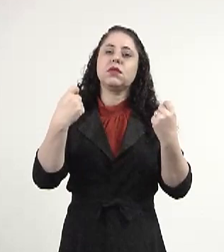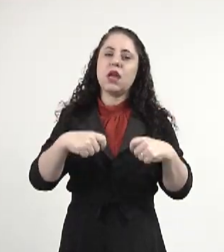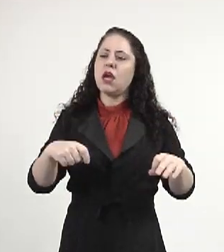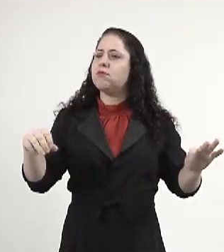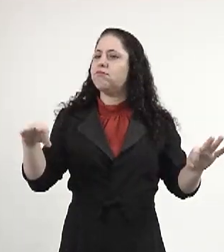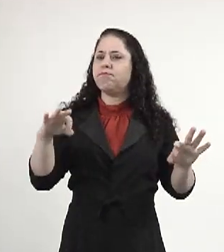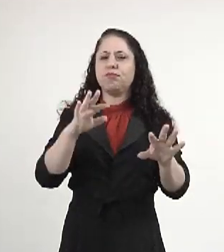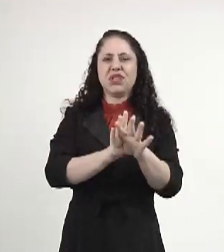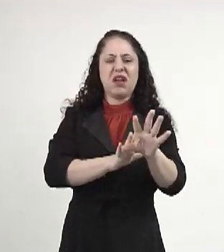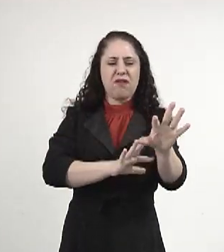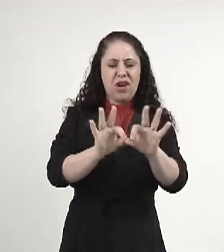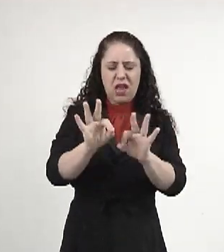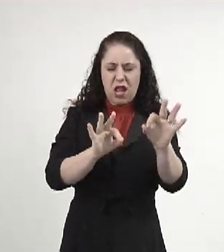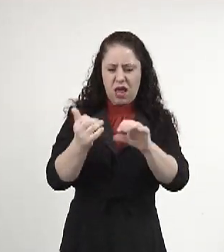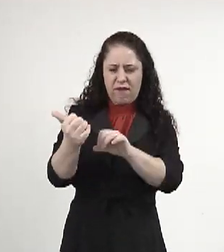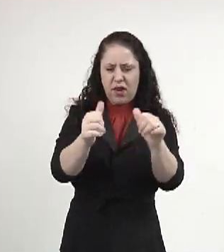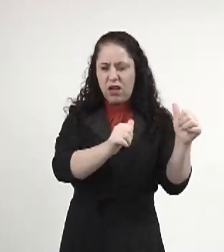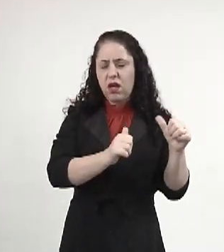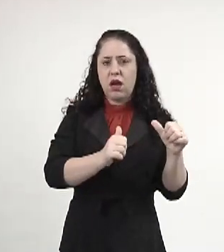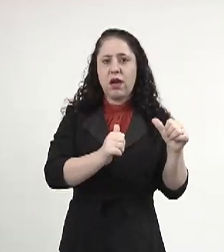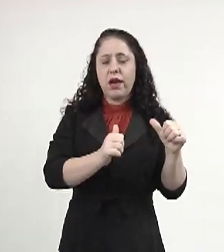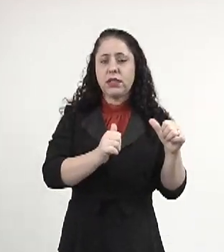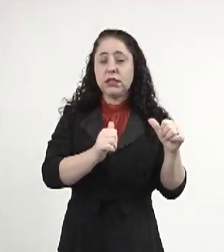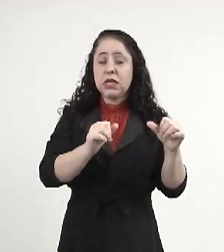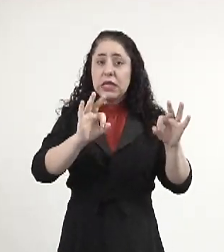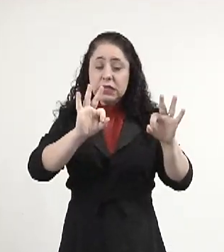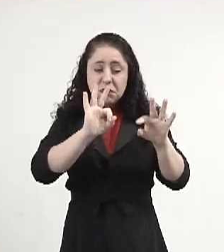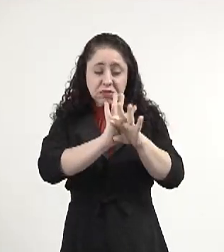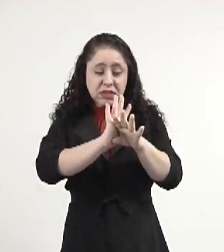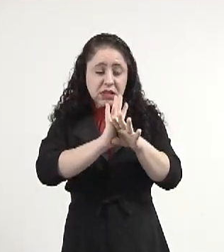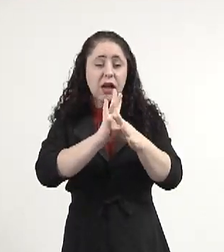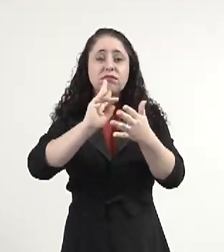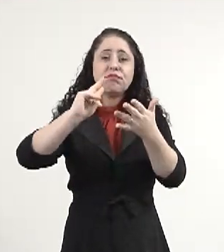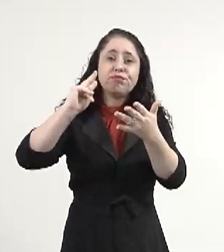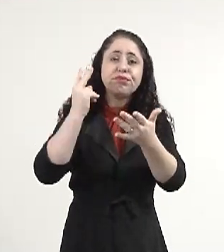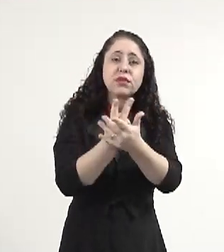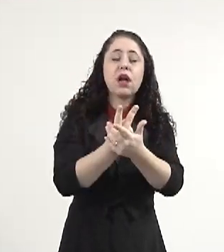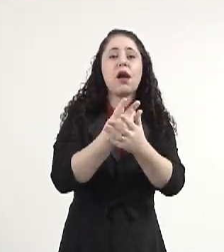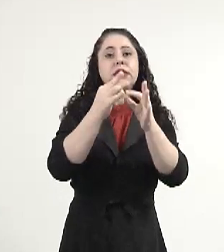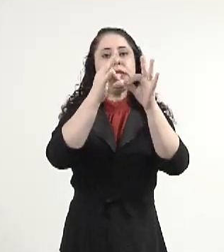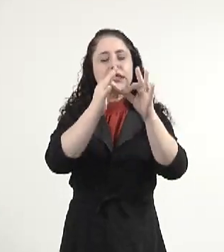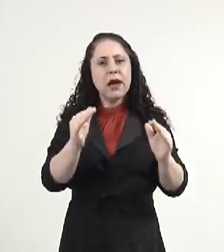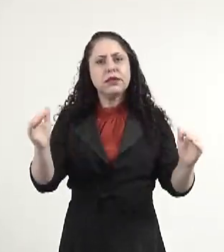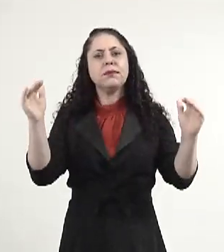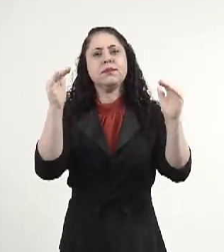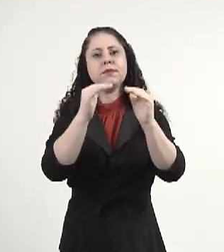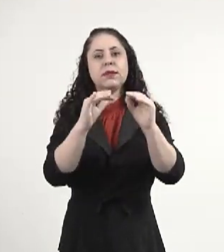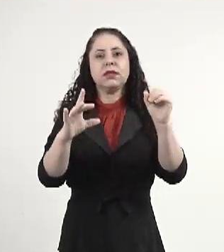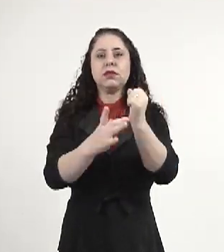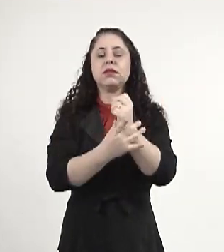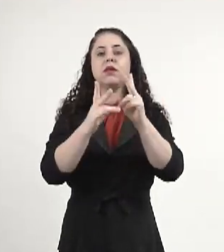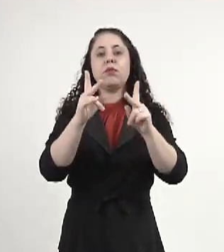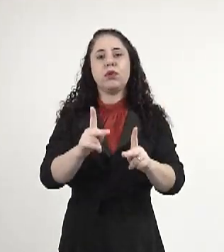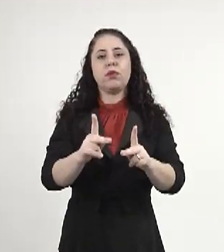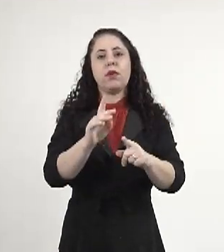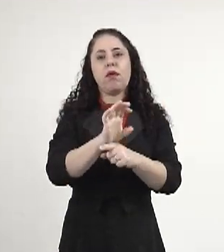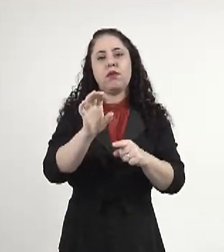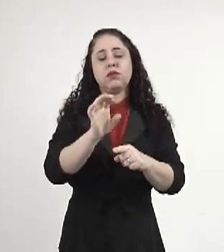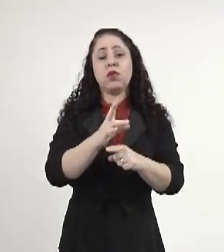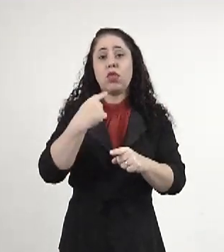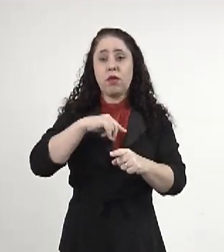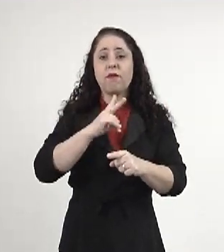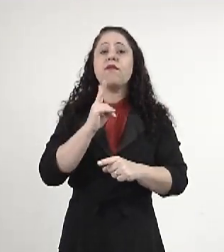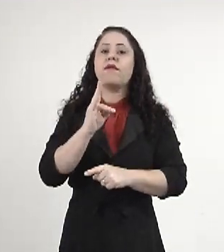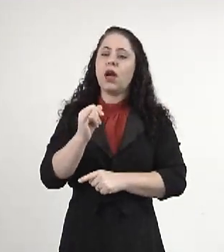ser reavaliada e ser consertada pela Secretaria de Segurança Pública de Mato Grosso do Sul. E aí é claro que a gente vai